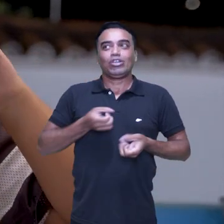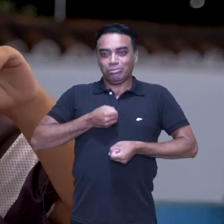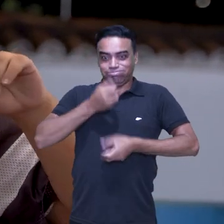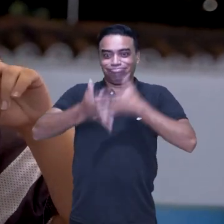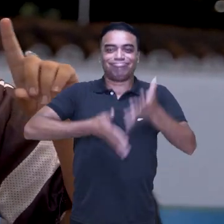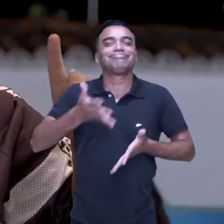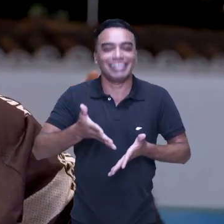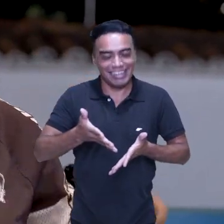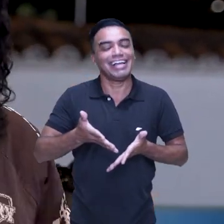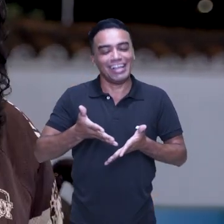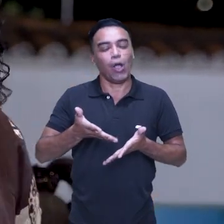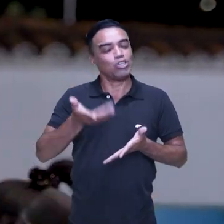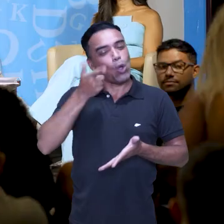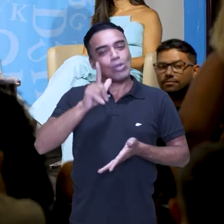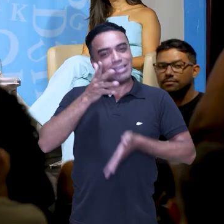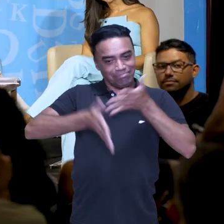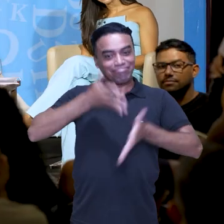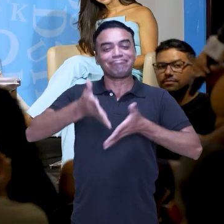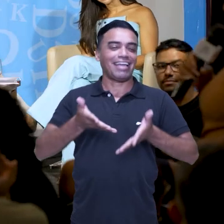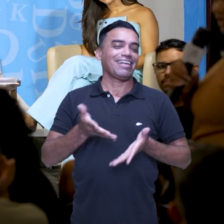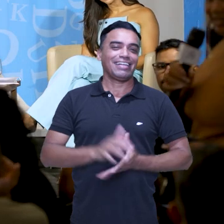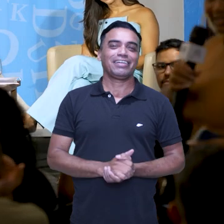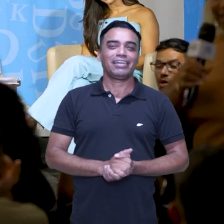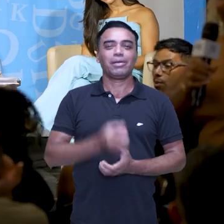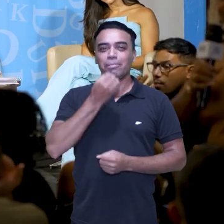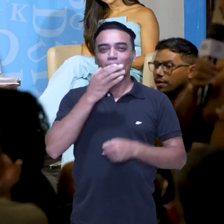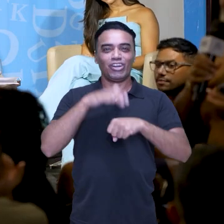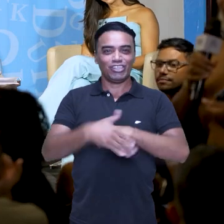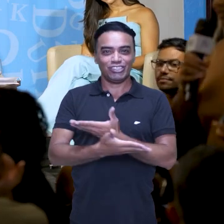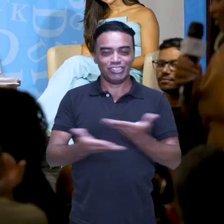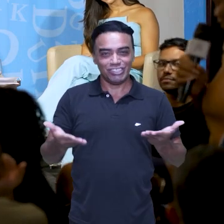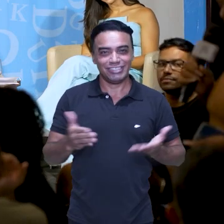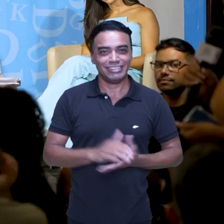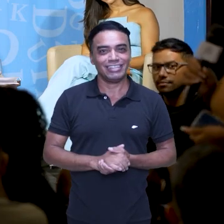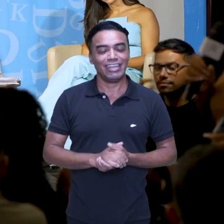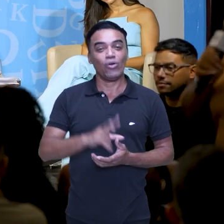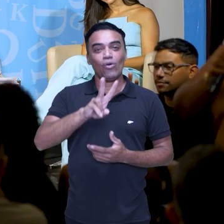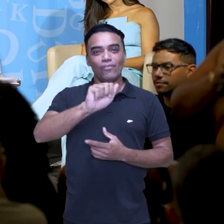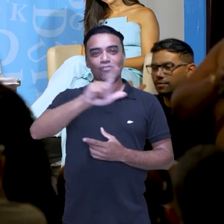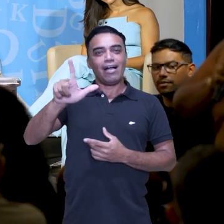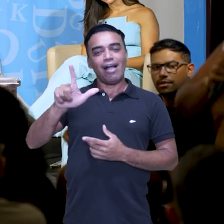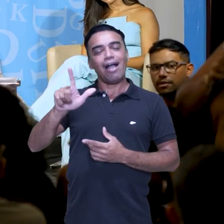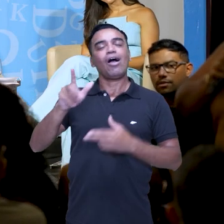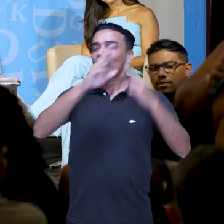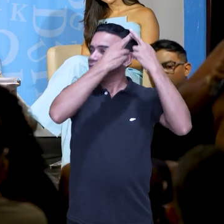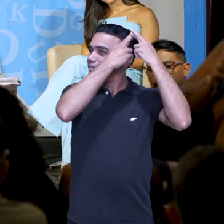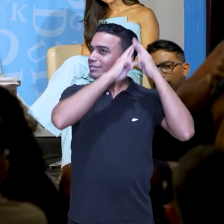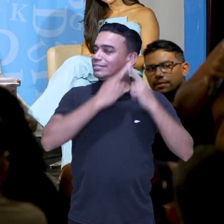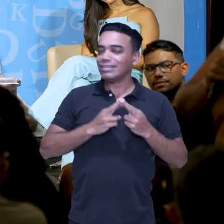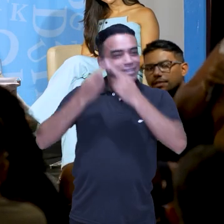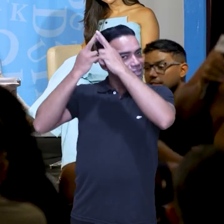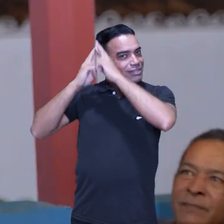Para compensar, saiu. Bom, boa noite. Eu sou a Val Gomes, sou transista, especialista em